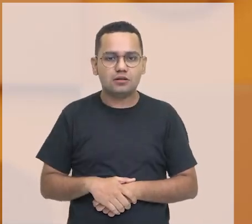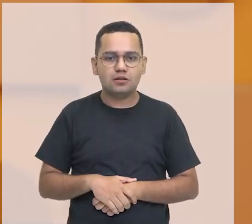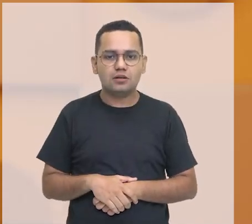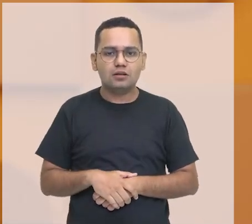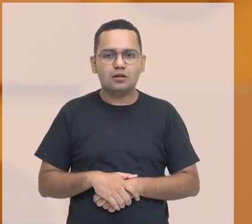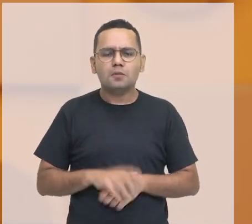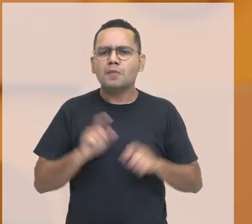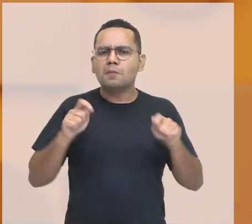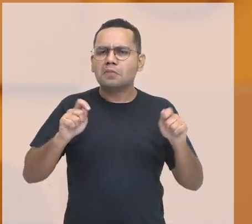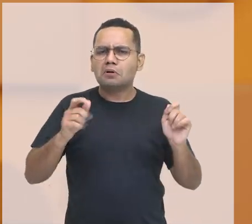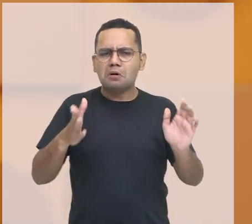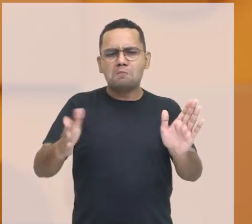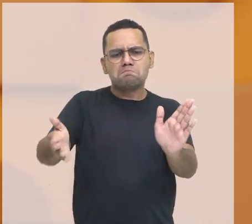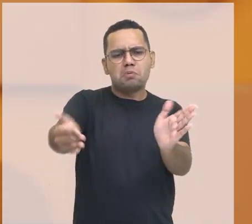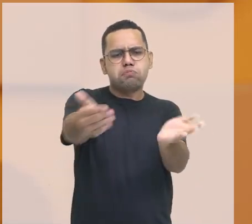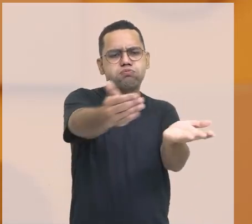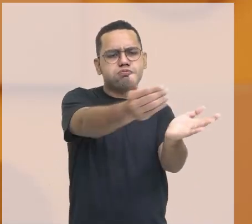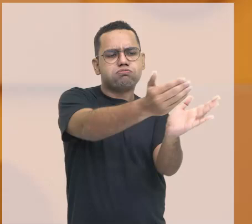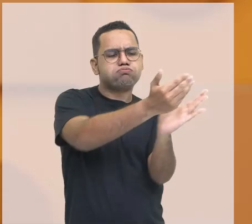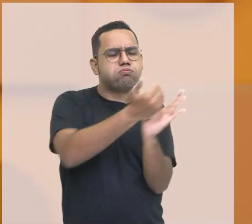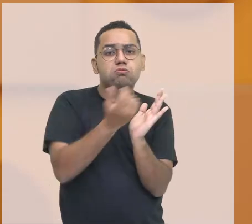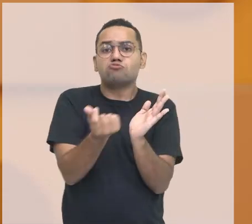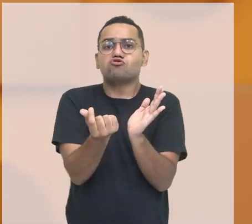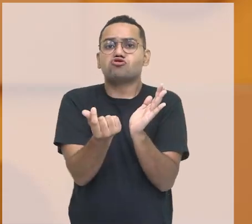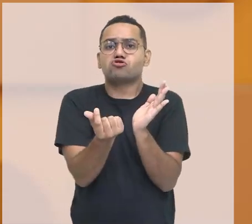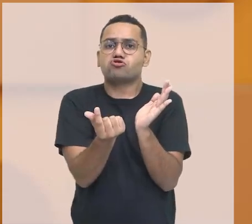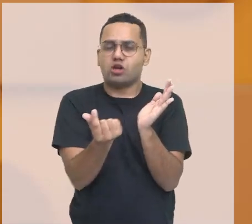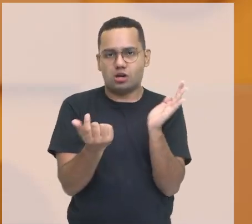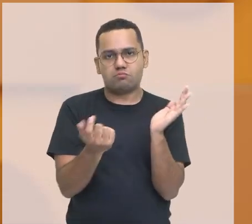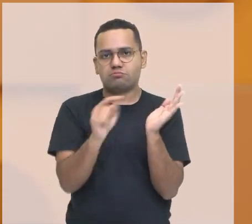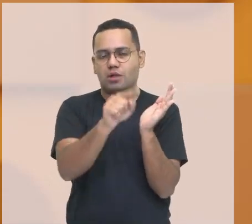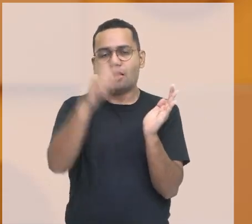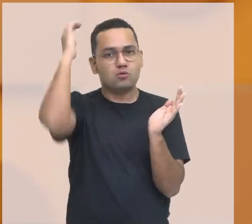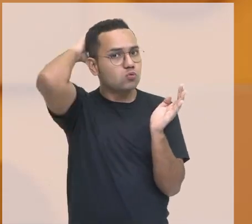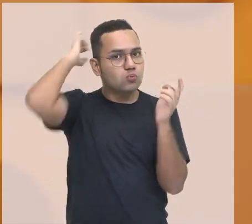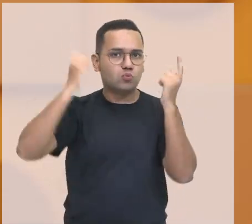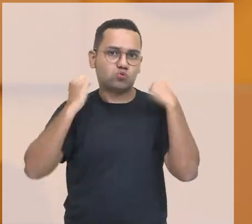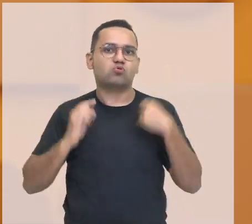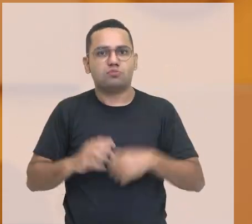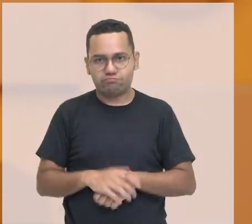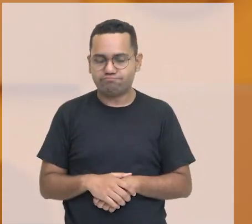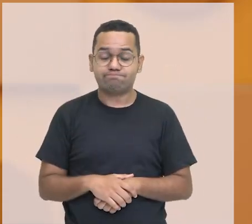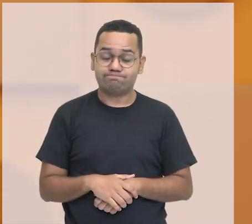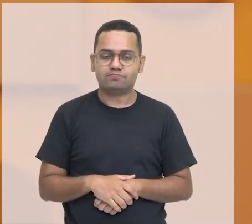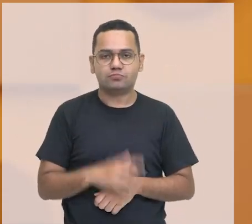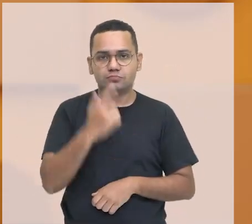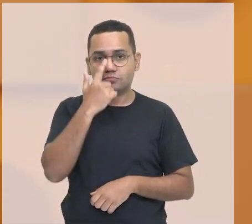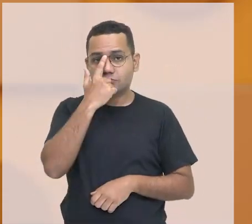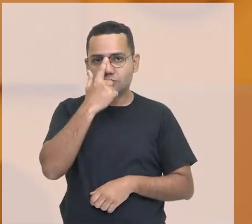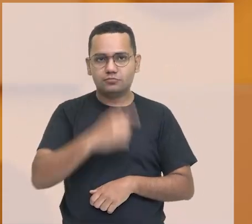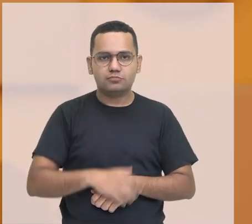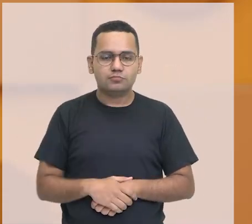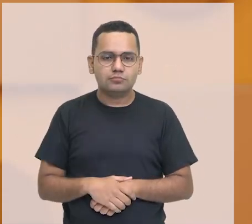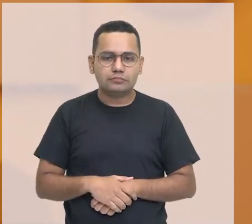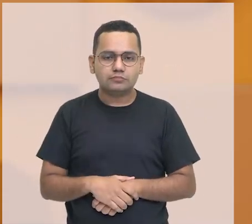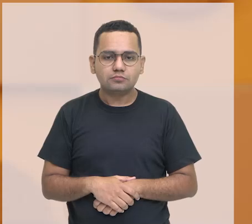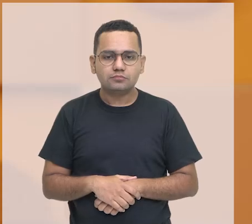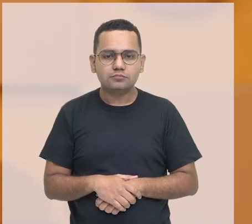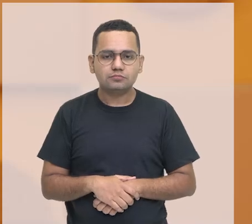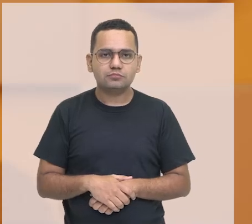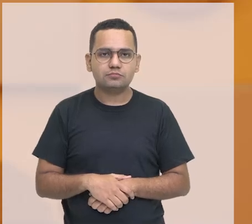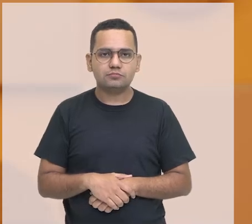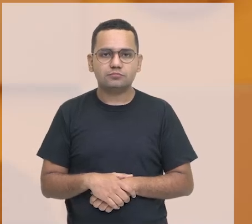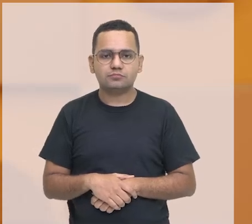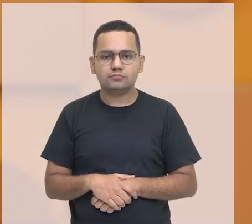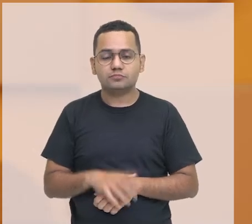pelo povo judeu. Então a gente vê que um dos motivos, o primeiro motivo que a gente vai analisar para a Segunda Guerra Mundial é justamente